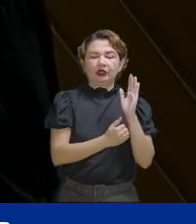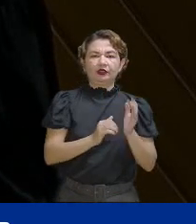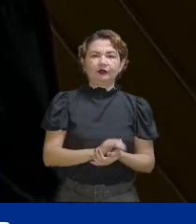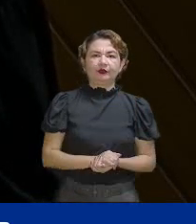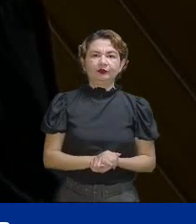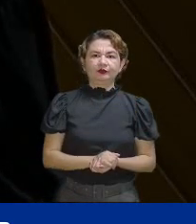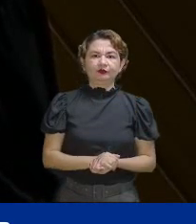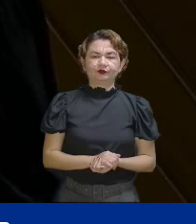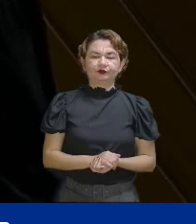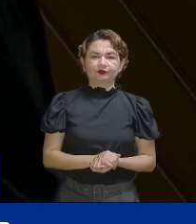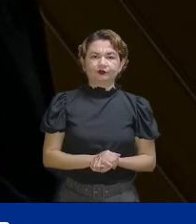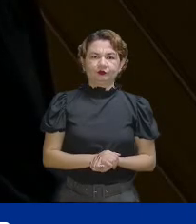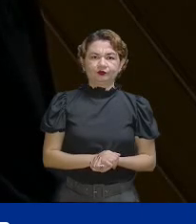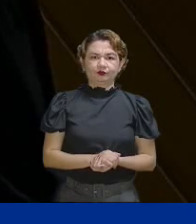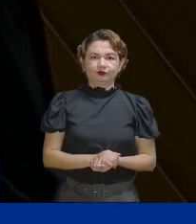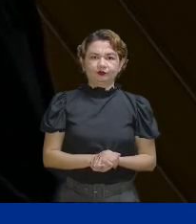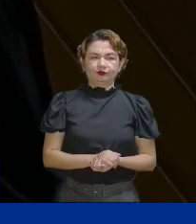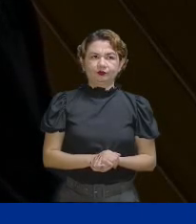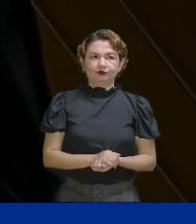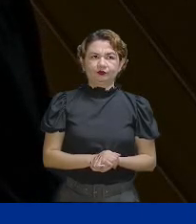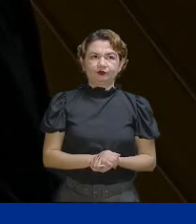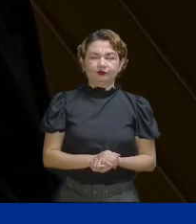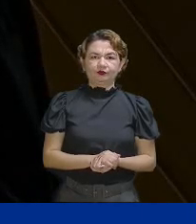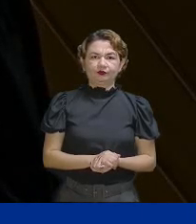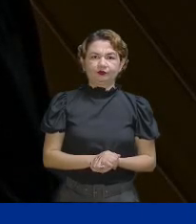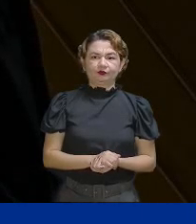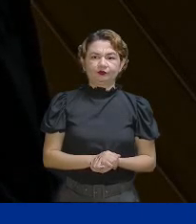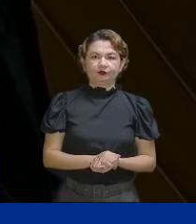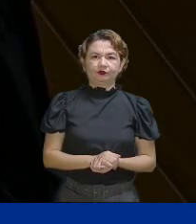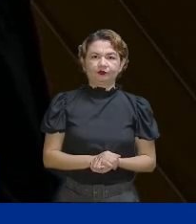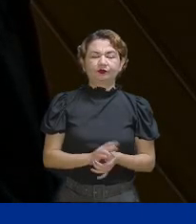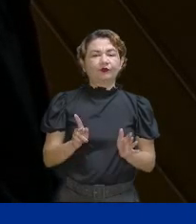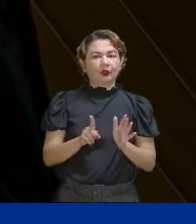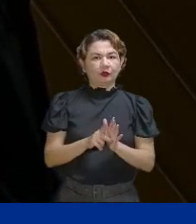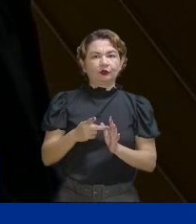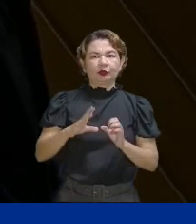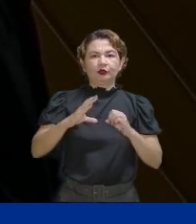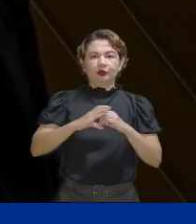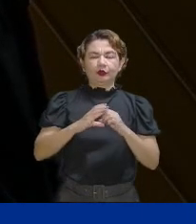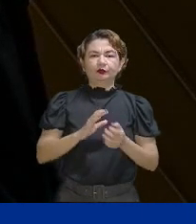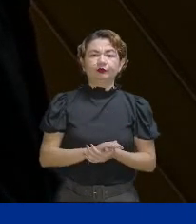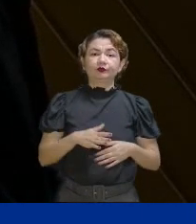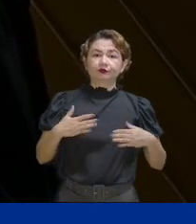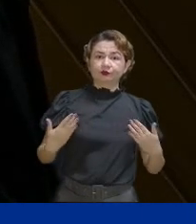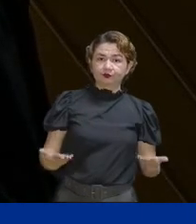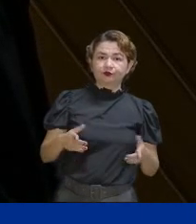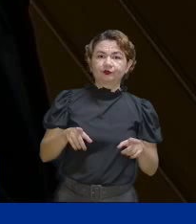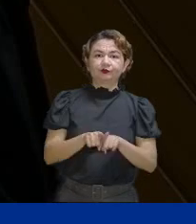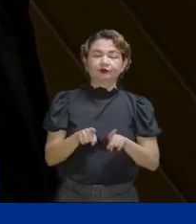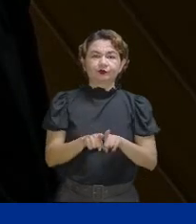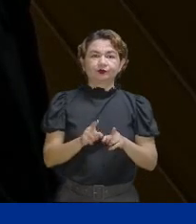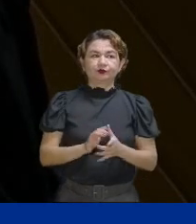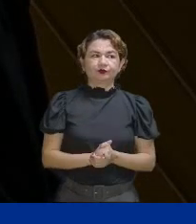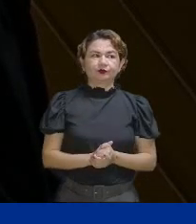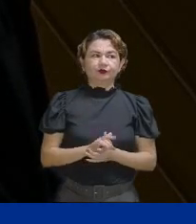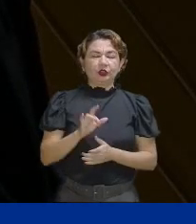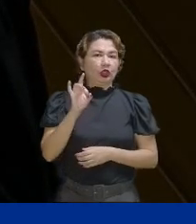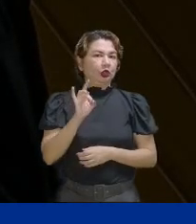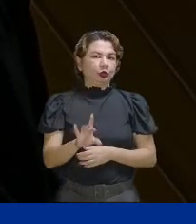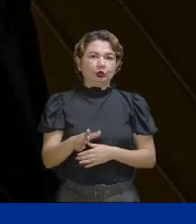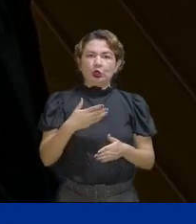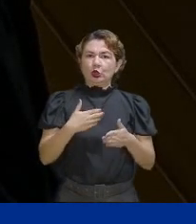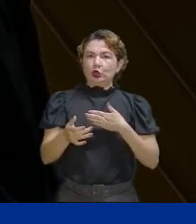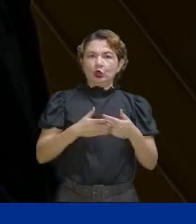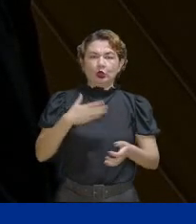armas entre as partes. Permanece o foco no juiz Anselmo Gonçalves. Por fim, recordo que, abro aspas, não basta